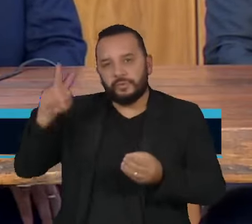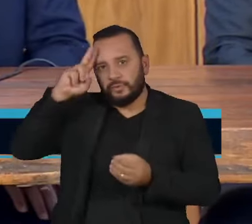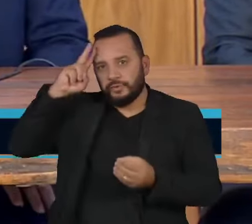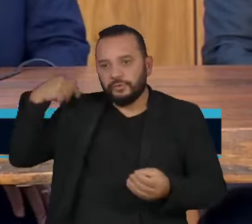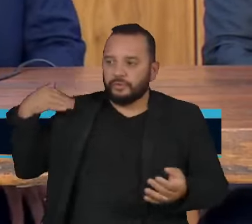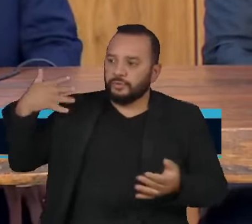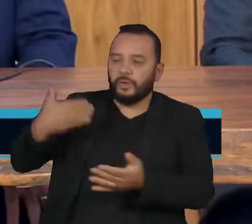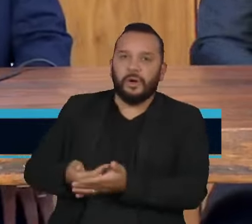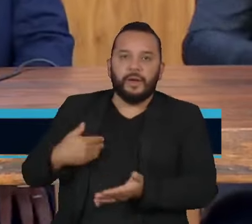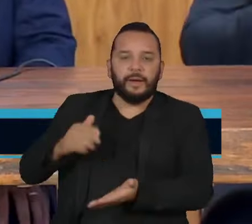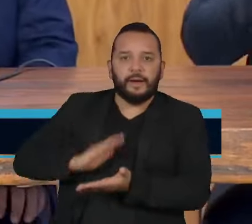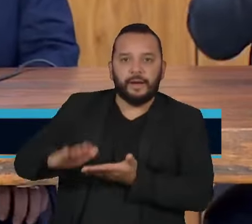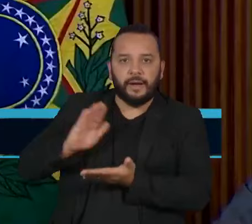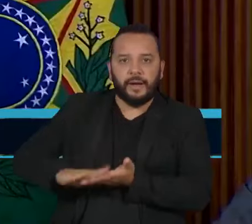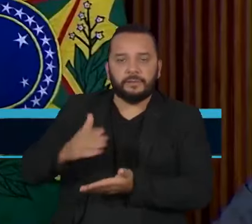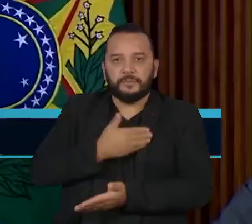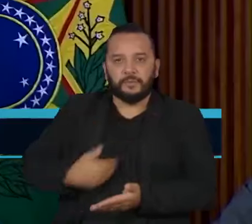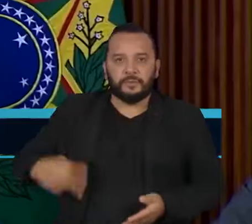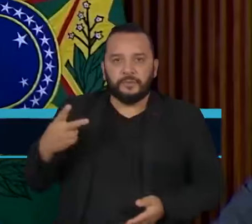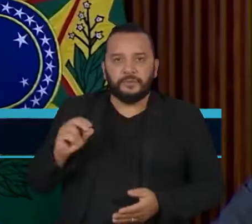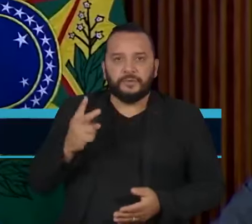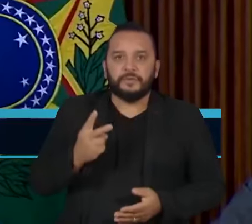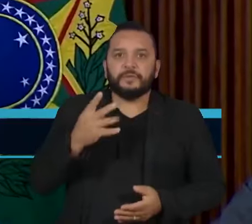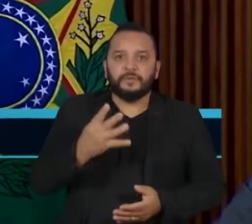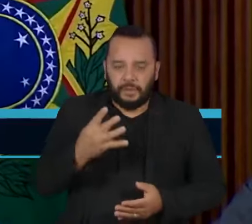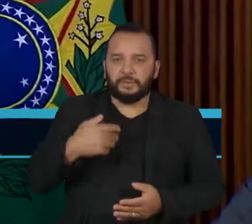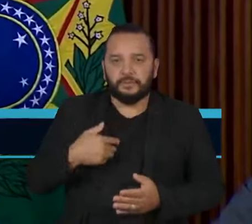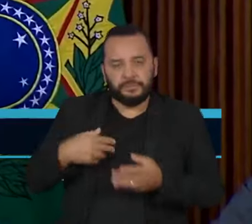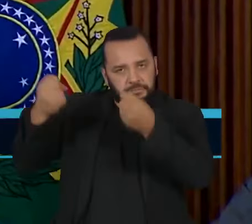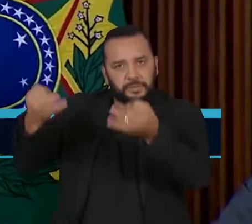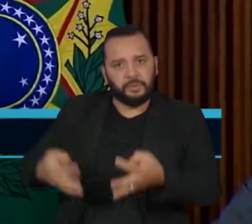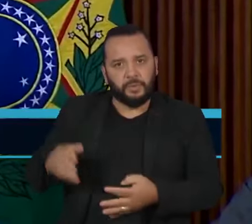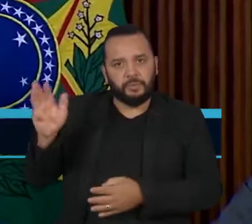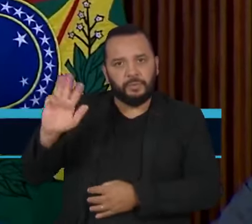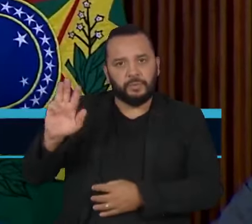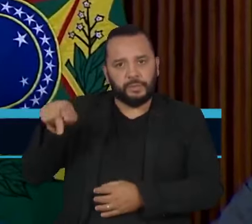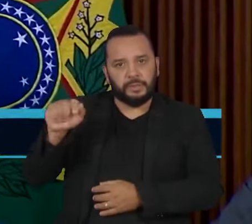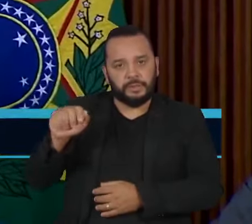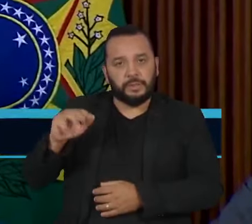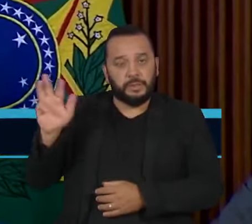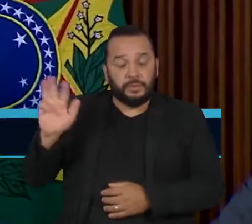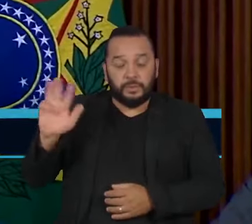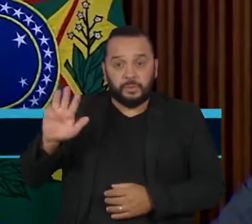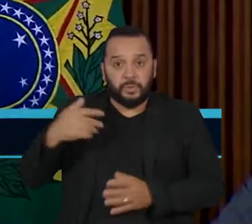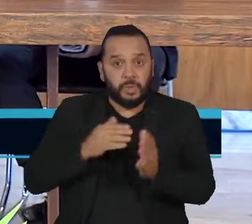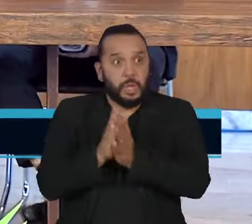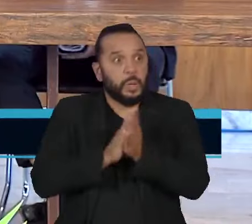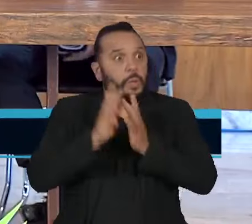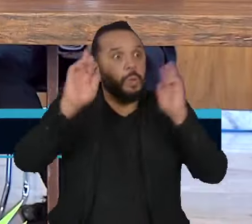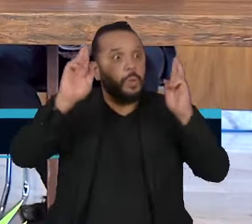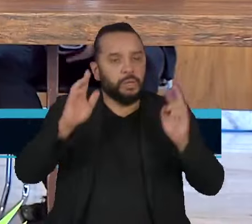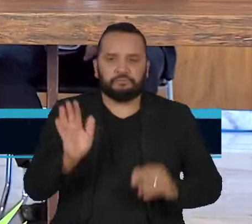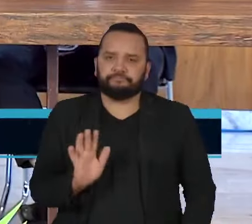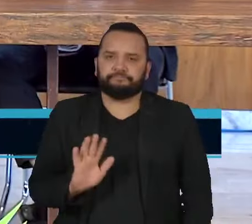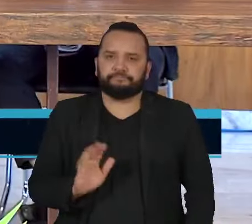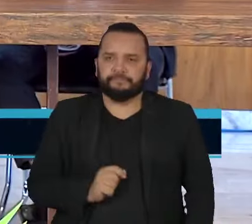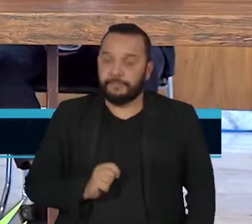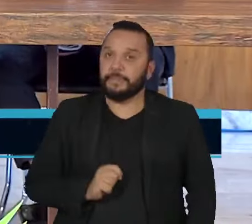contas públicas em 2024 para o presidente da República. O cenário não é otimista. A avaliação